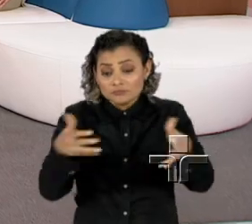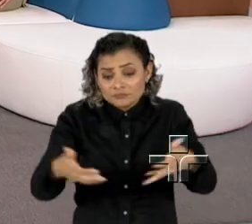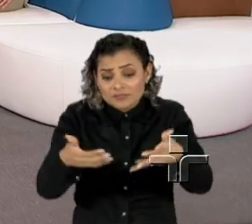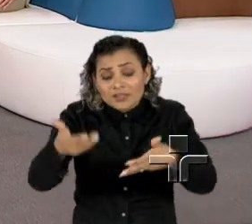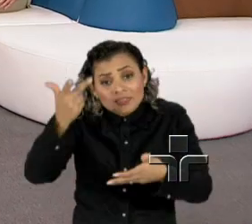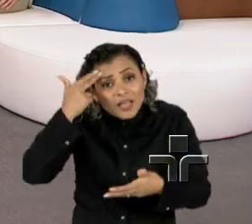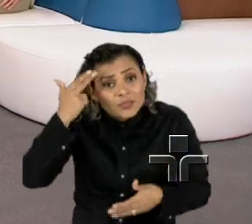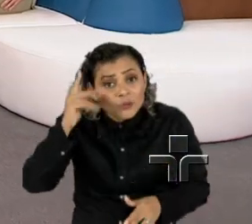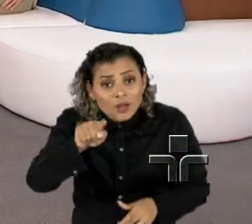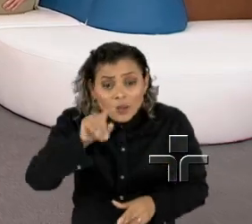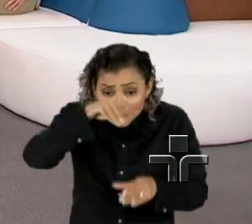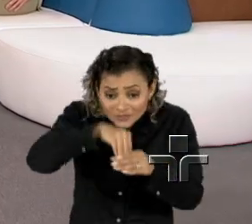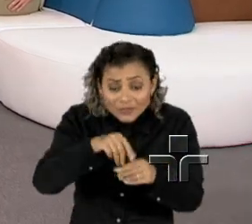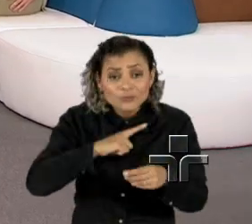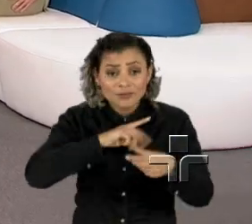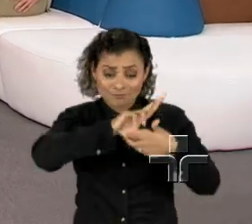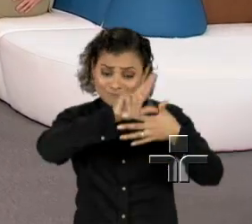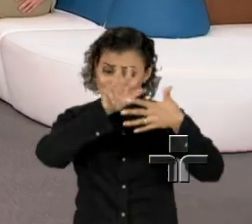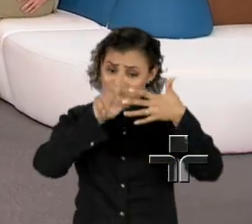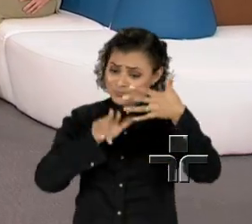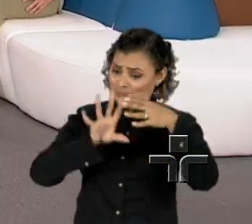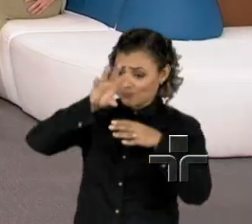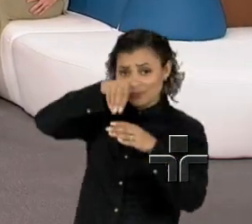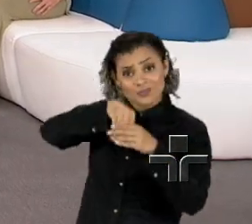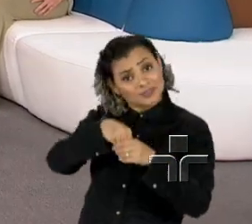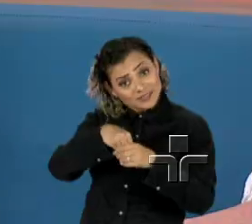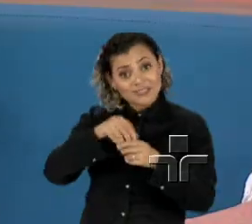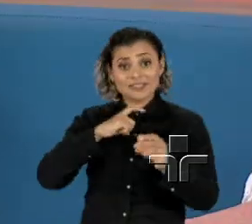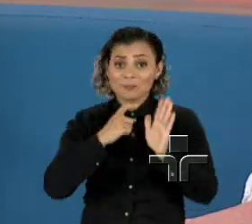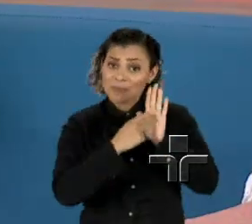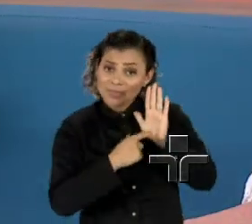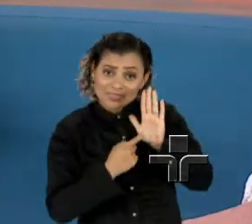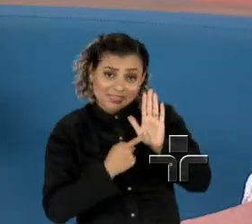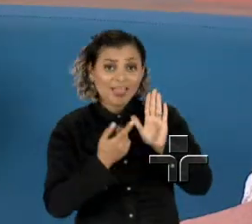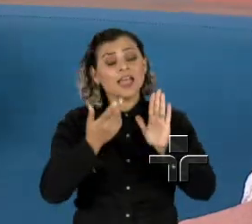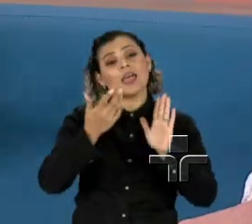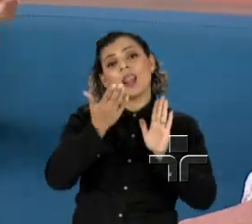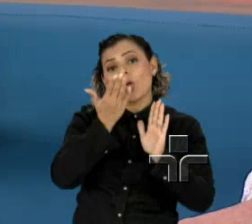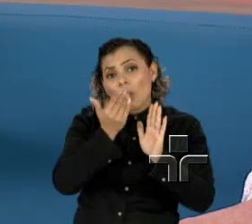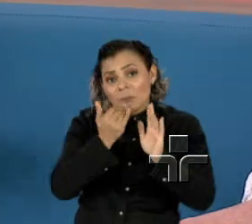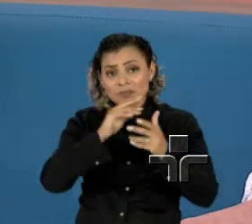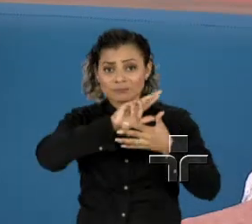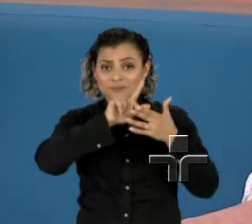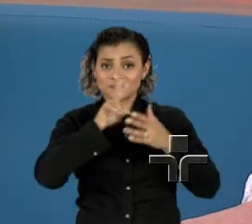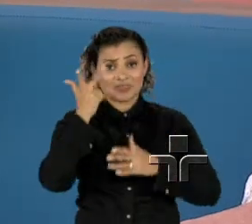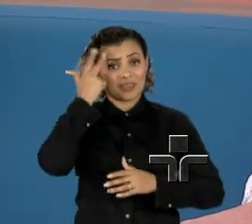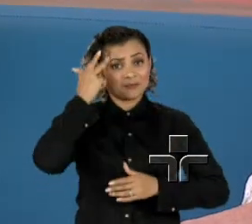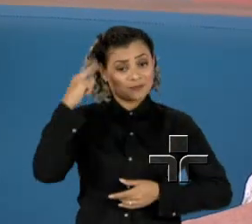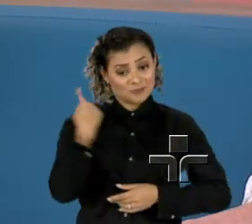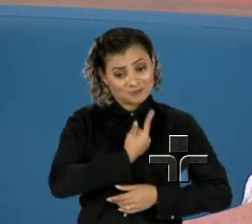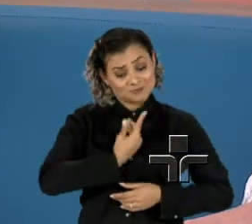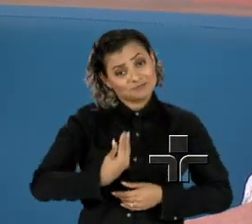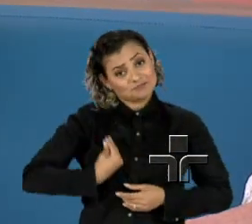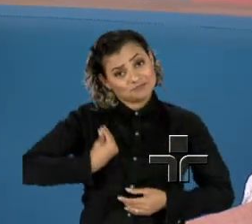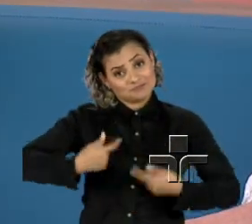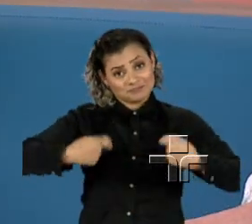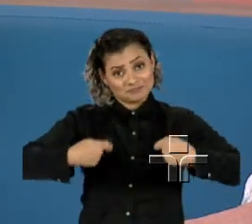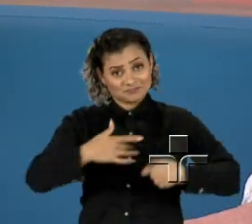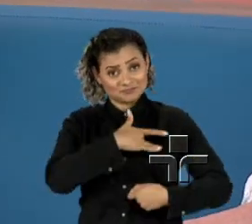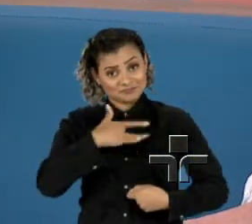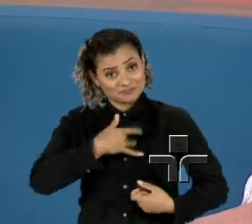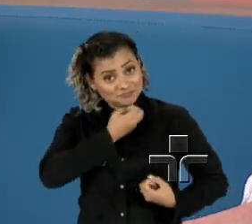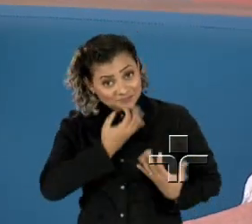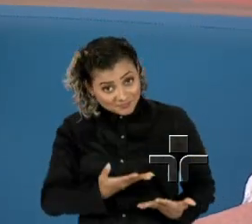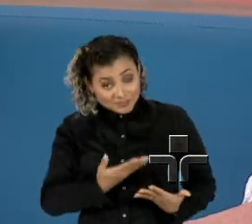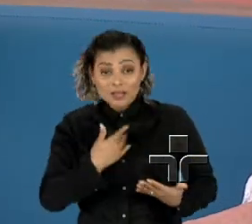ele traz dentro dele todos os prebióticos, probióticos e todas as nossas vitaminas que a gente precisa. Então, a gente tem que cozinhar mais e